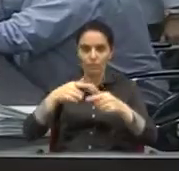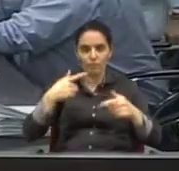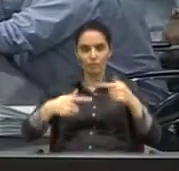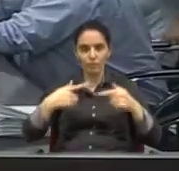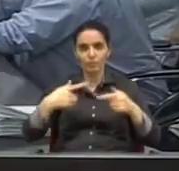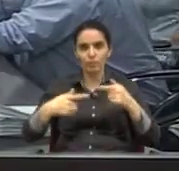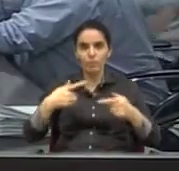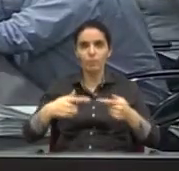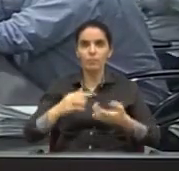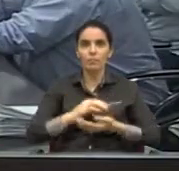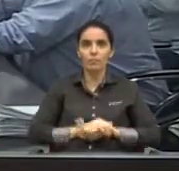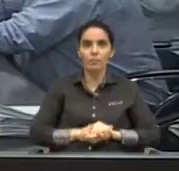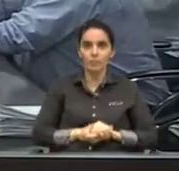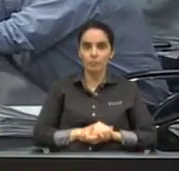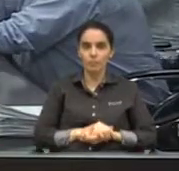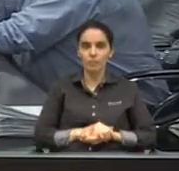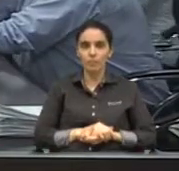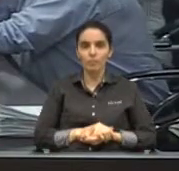discussão.